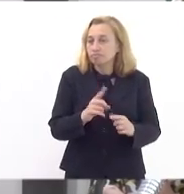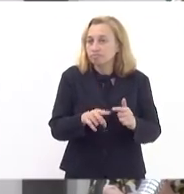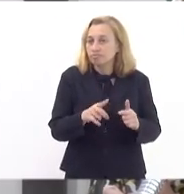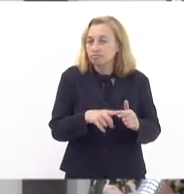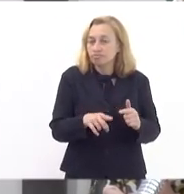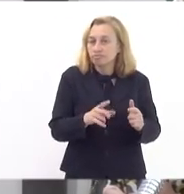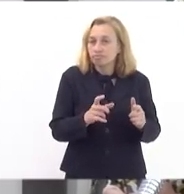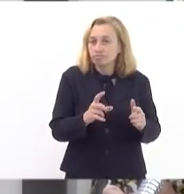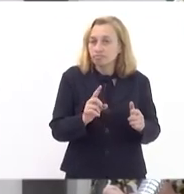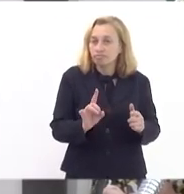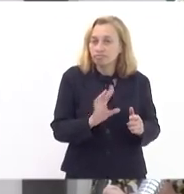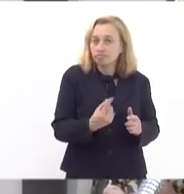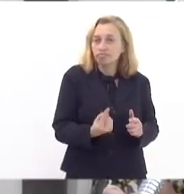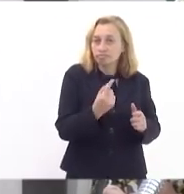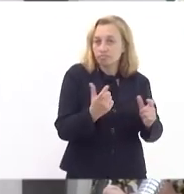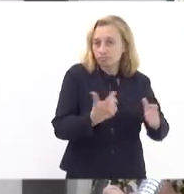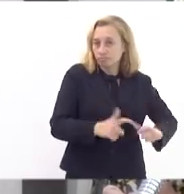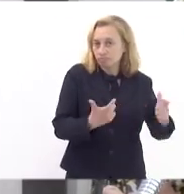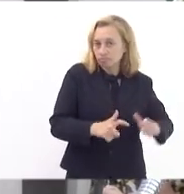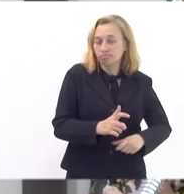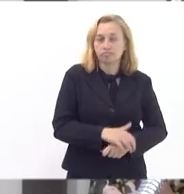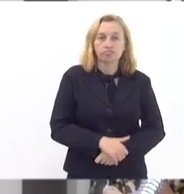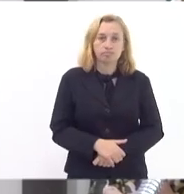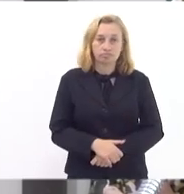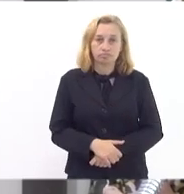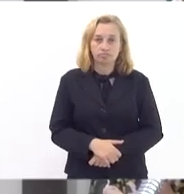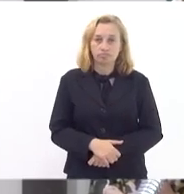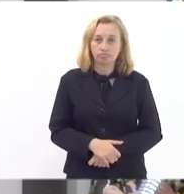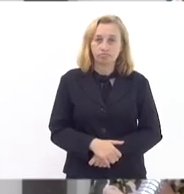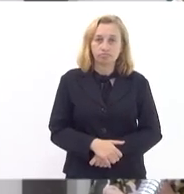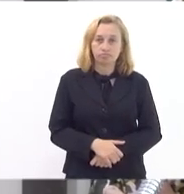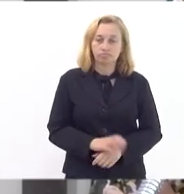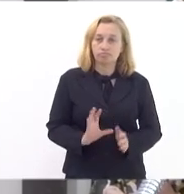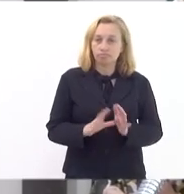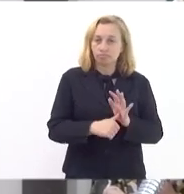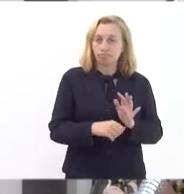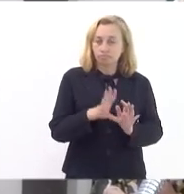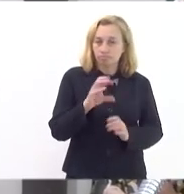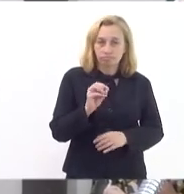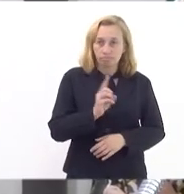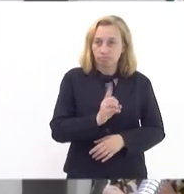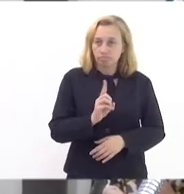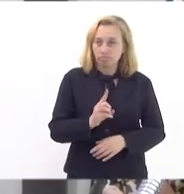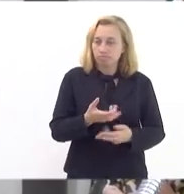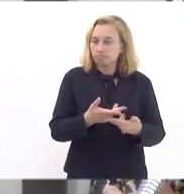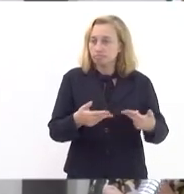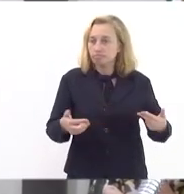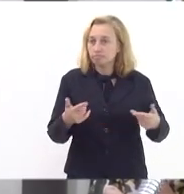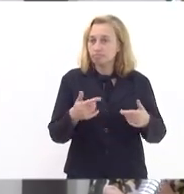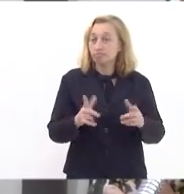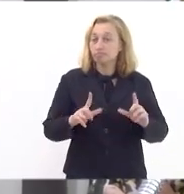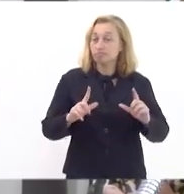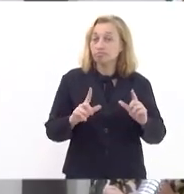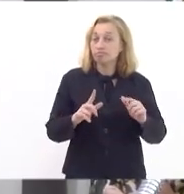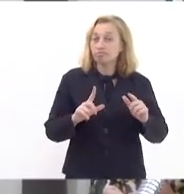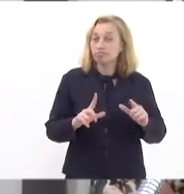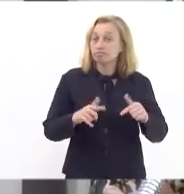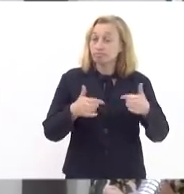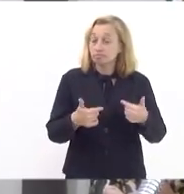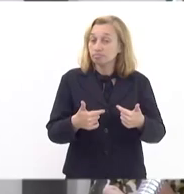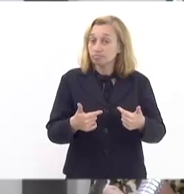reside o único e exclusivamente na questão do dos roubos de cabos tem uma série de aspectos